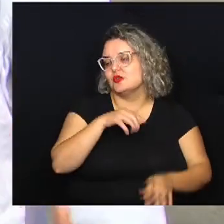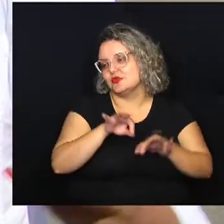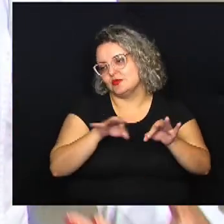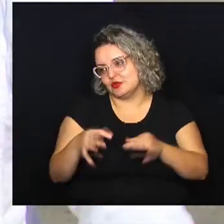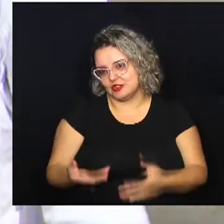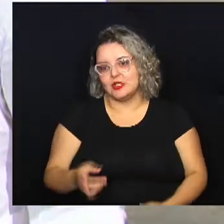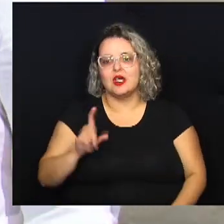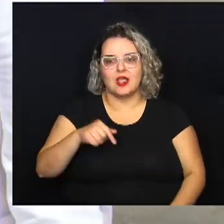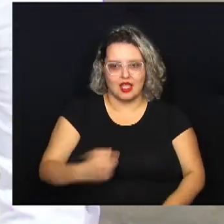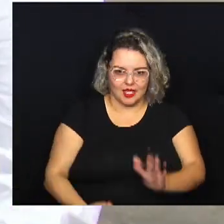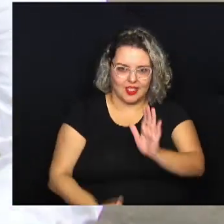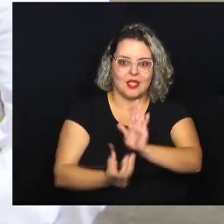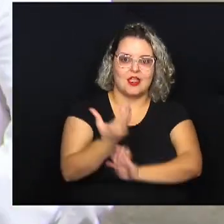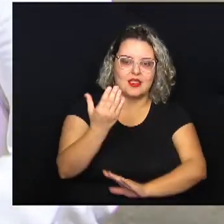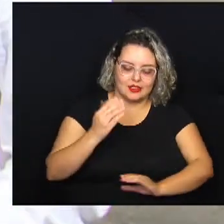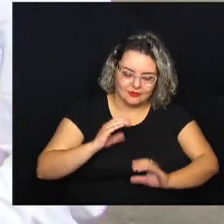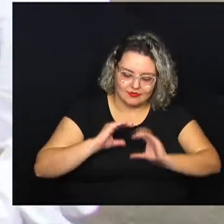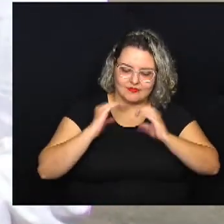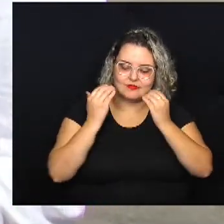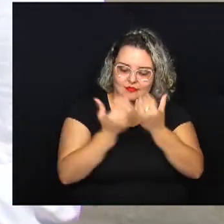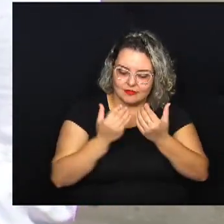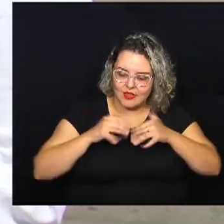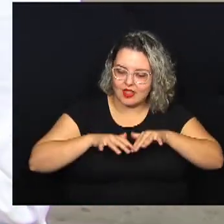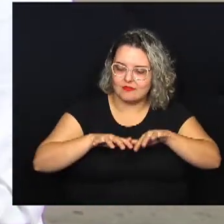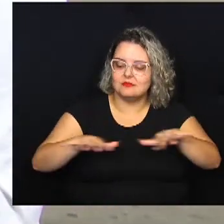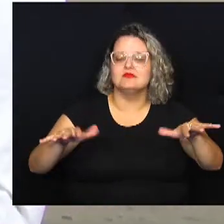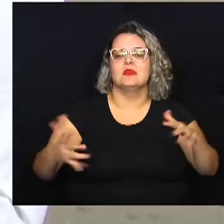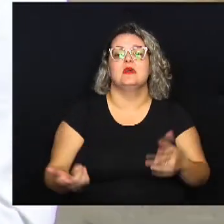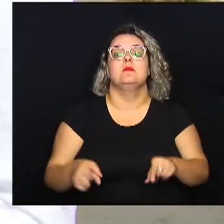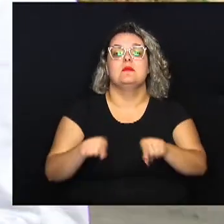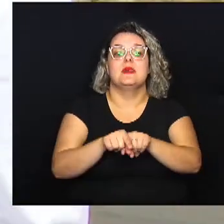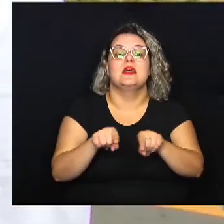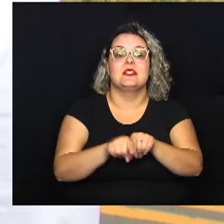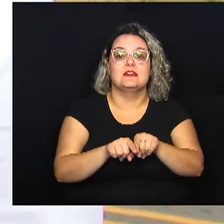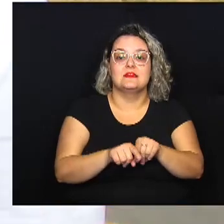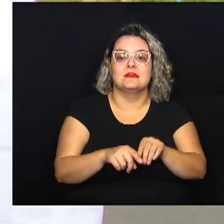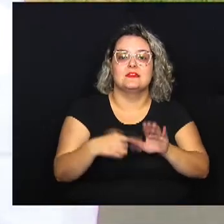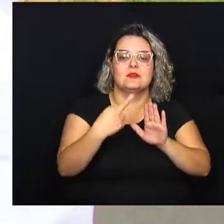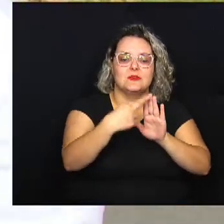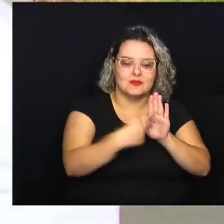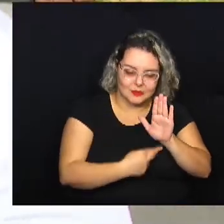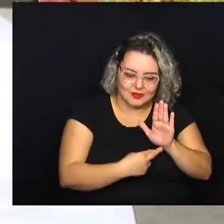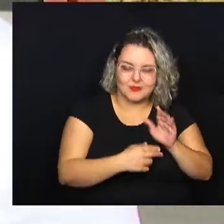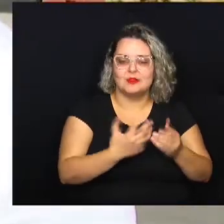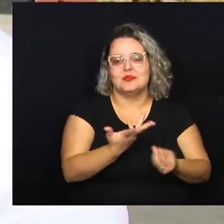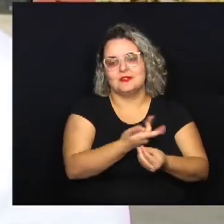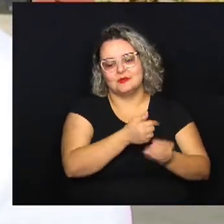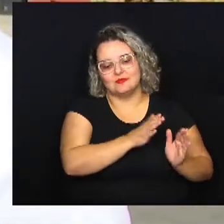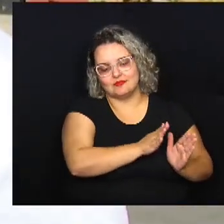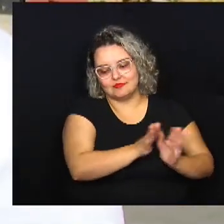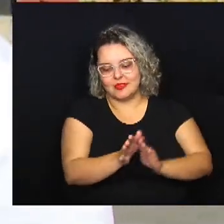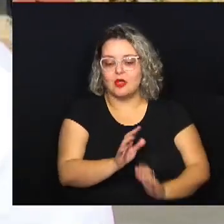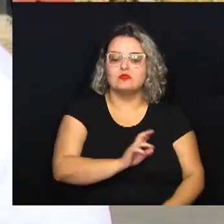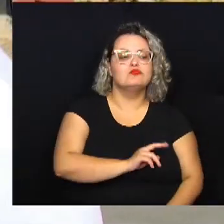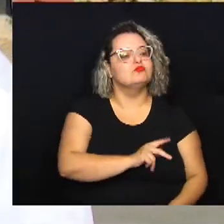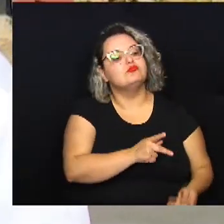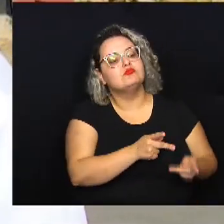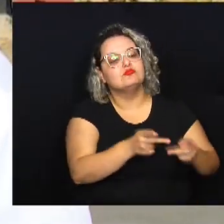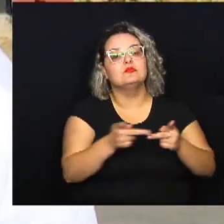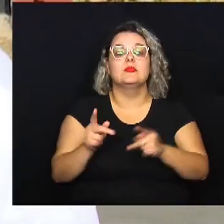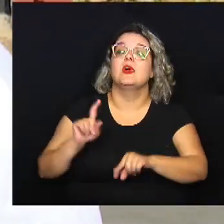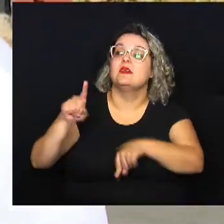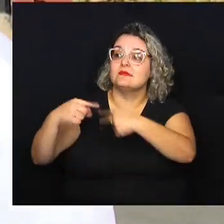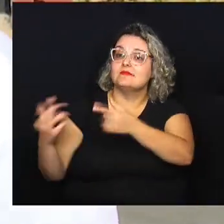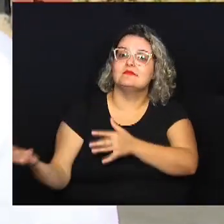é formar a comunidade, mas também virou um roteiro artístico, onde muitas pessoas de fora vêm